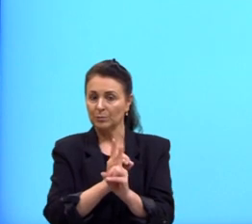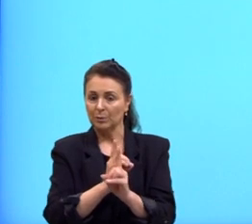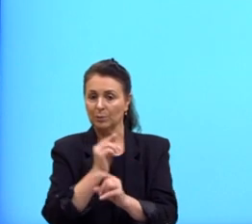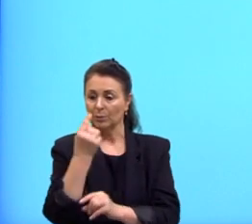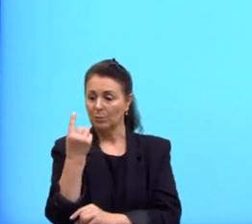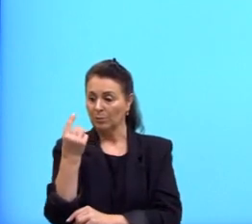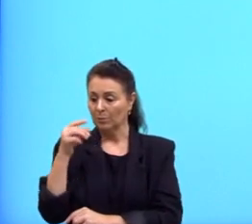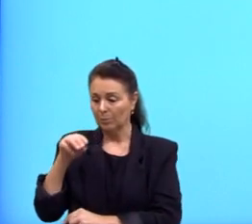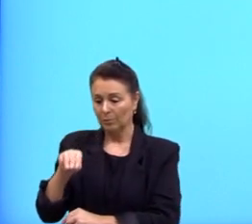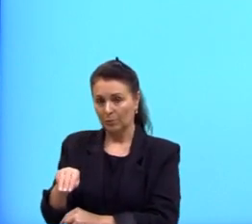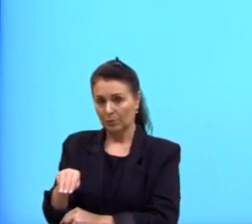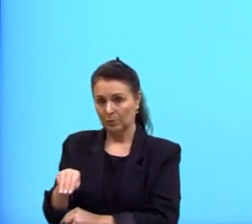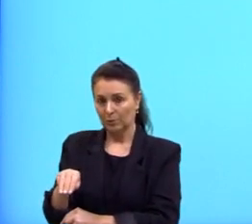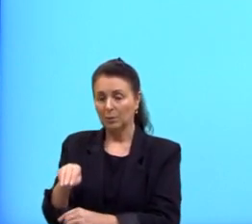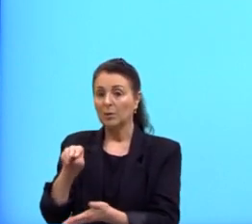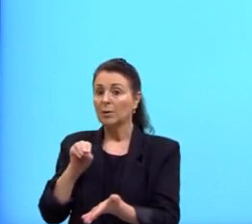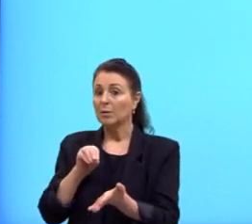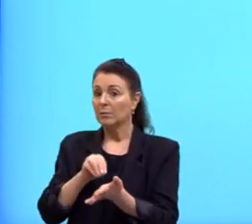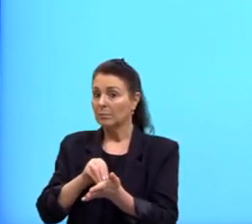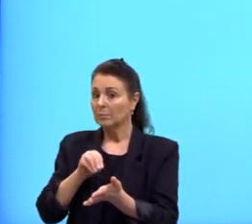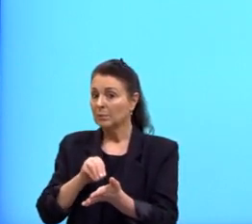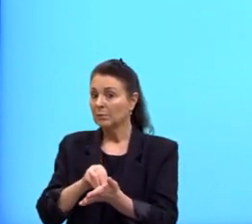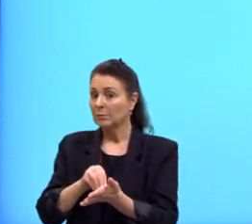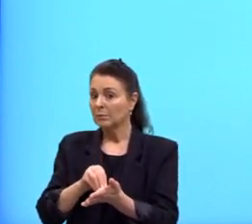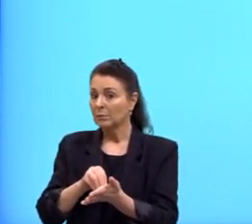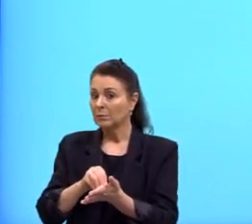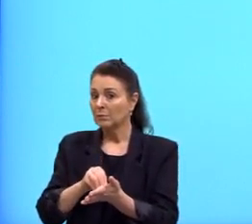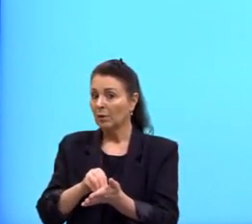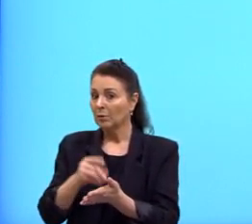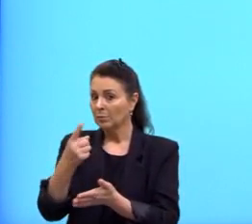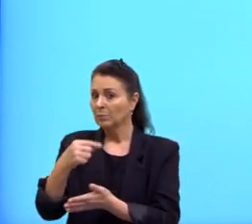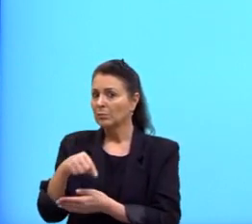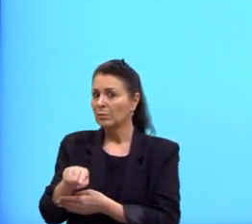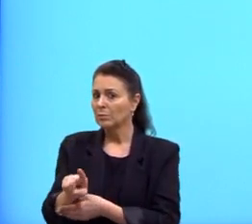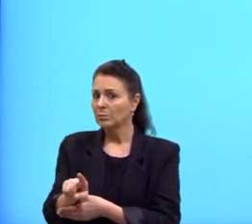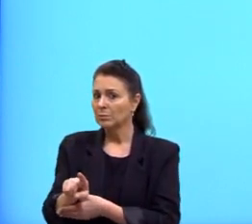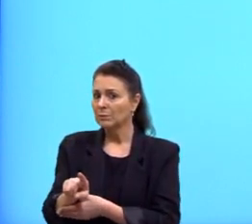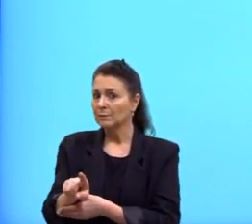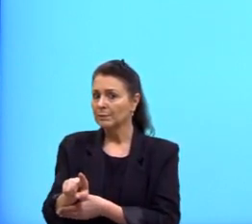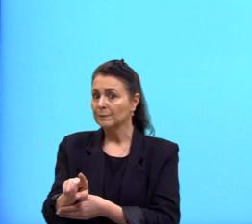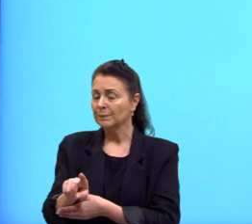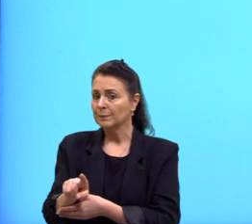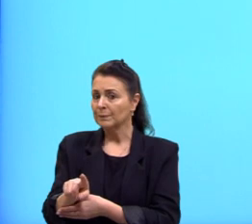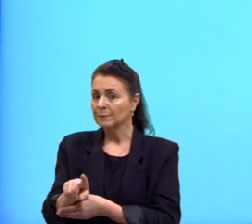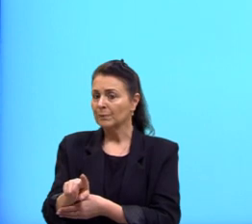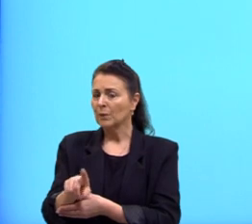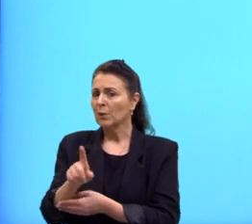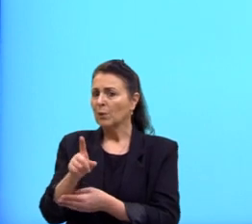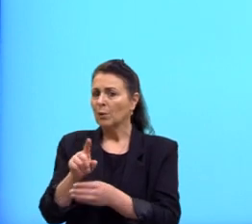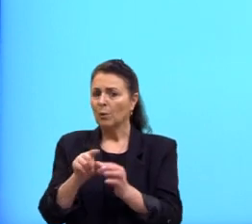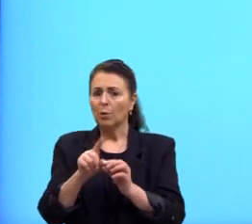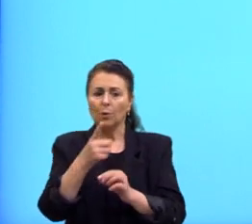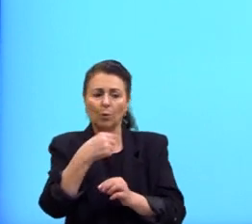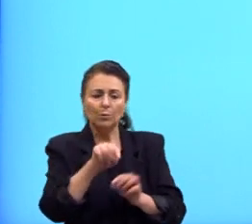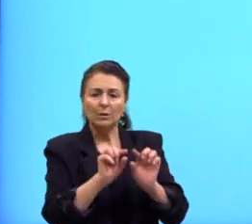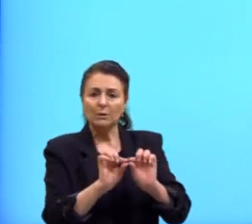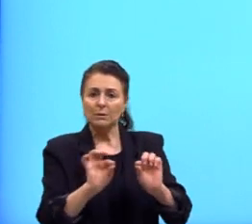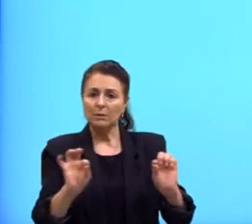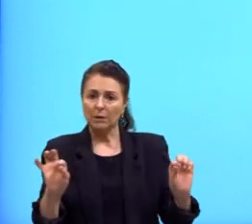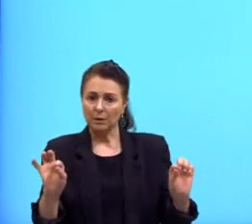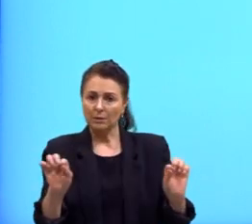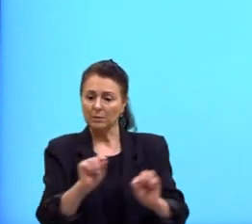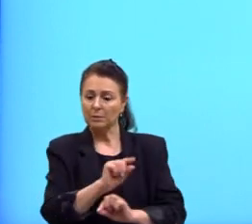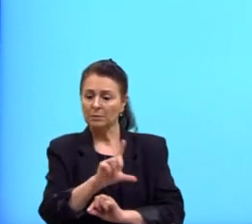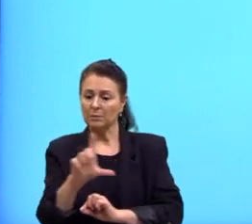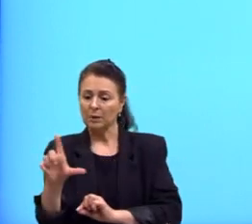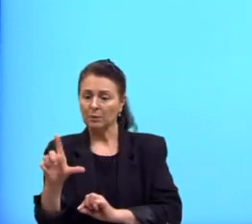de um metro mas falta ainda determinar o restante né ou seja ainda outro segmento que forma